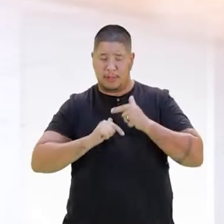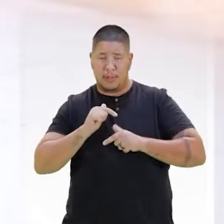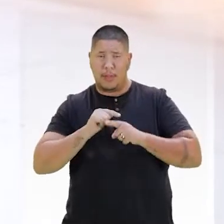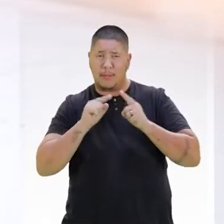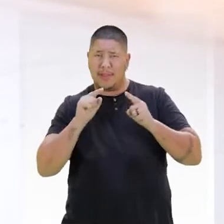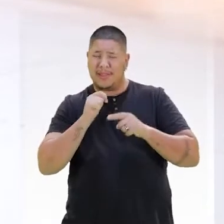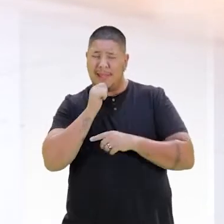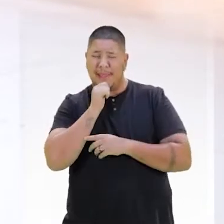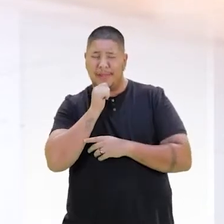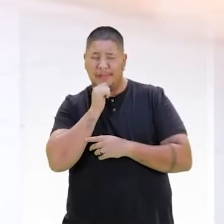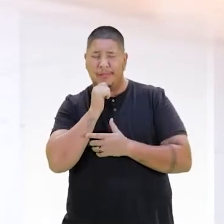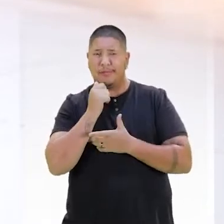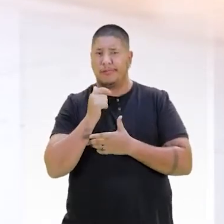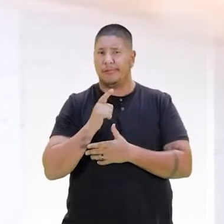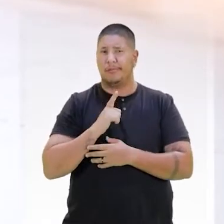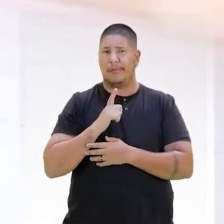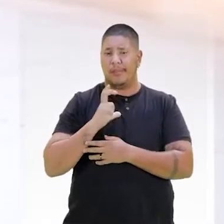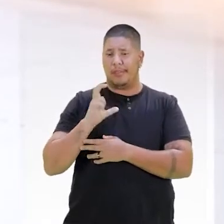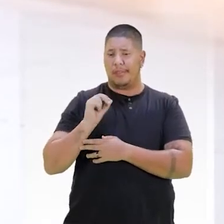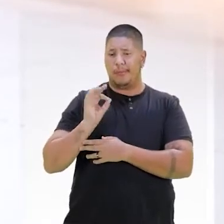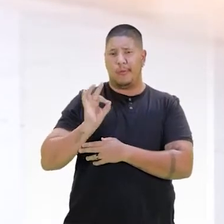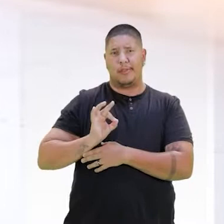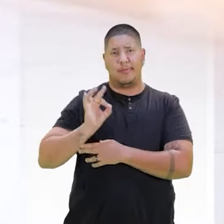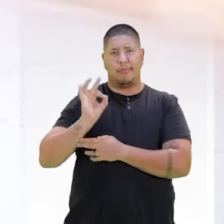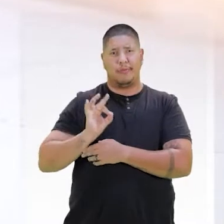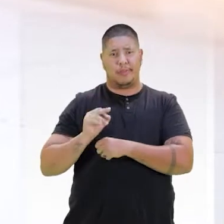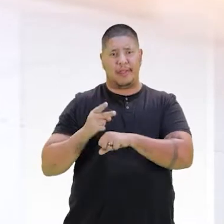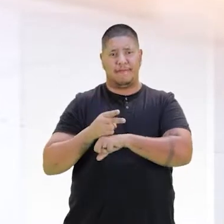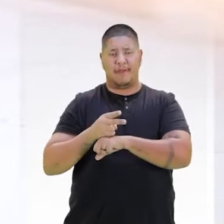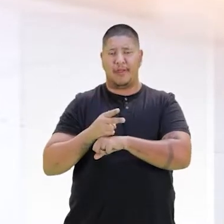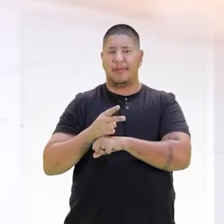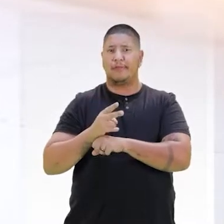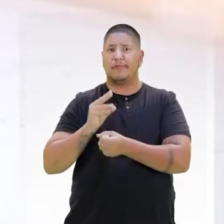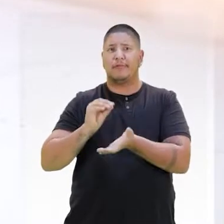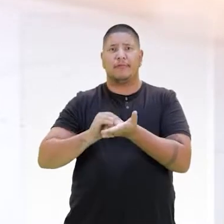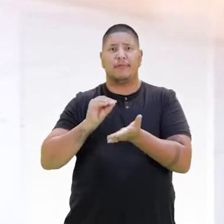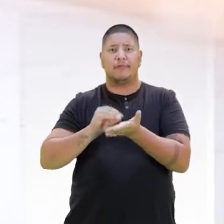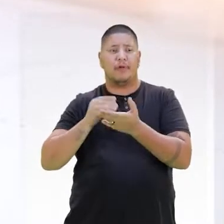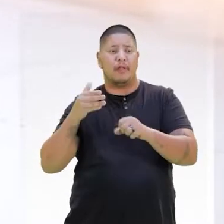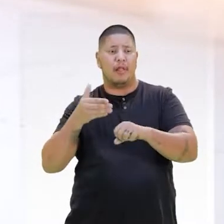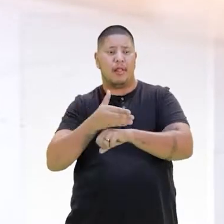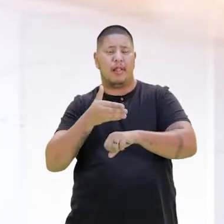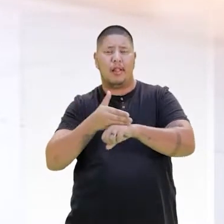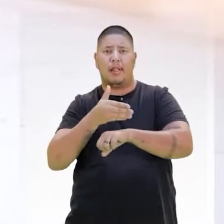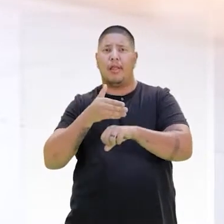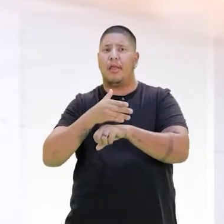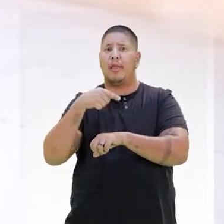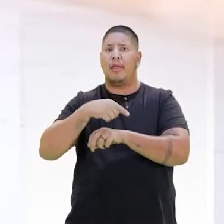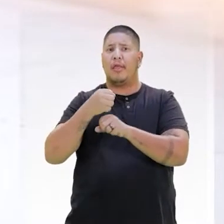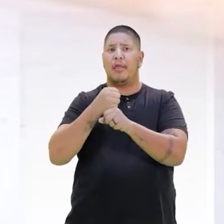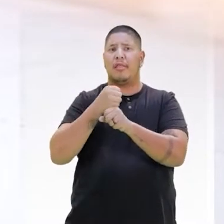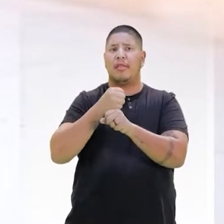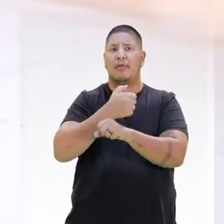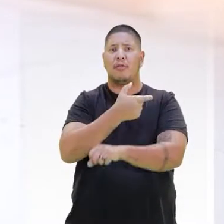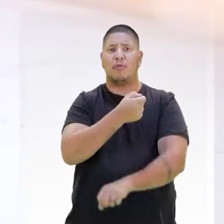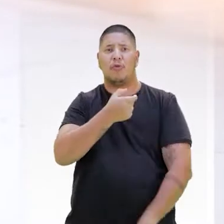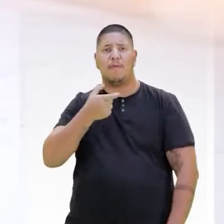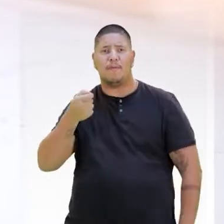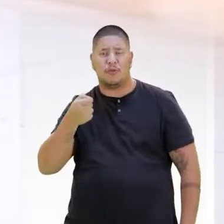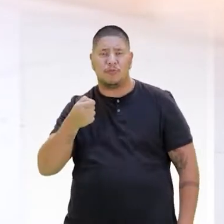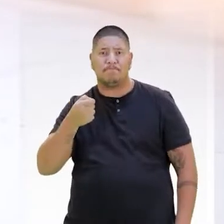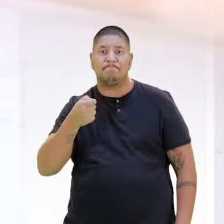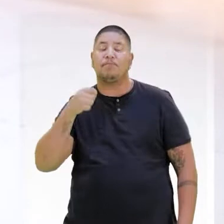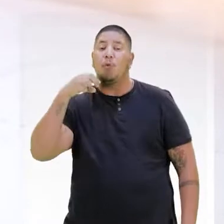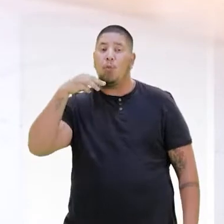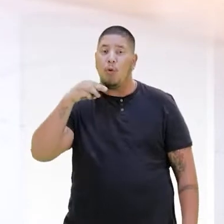assim, menos da metade das vagas reservadas para este grupo estavam ocupadas em 2020. O MPT atua